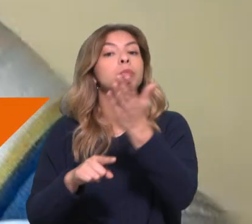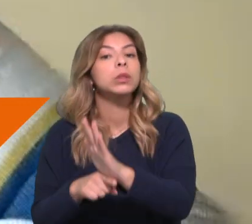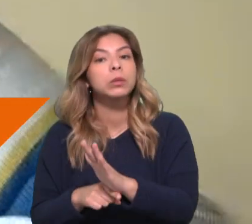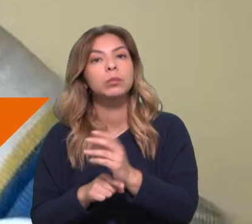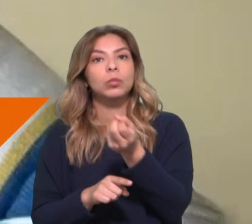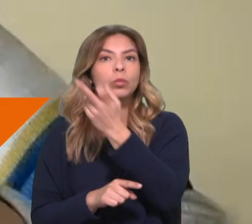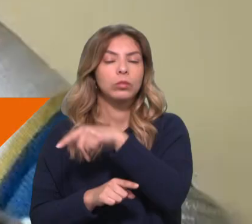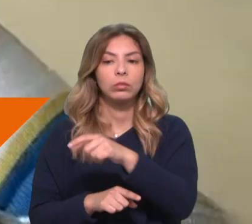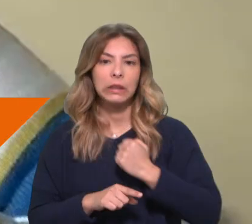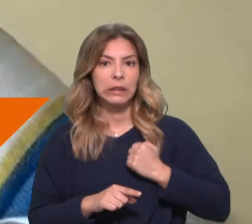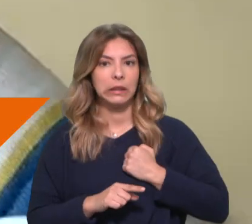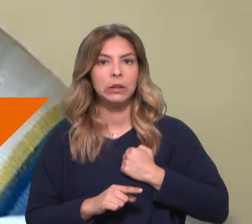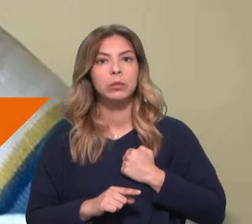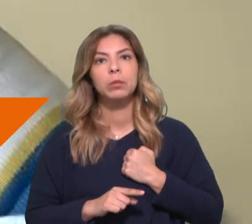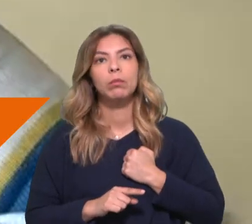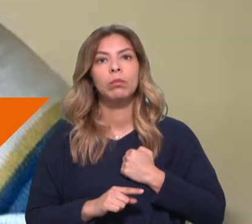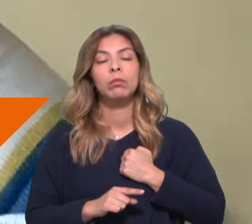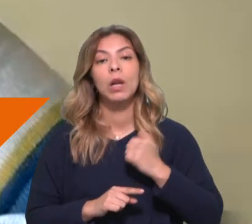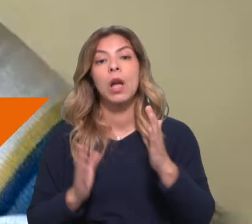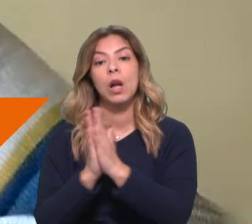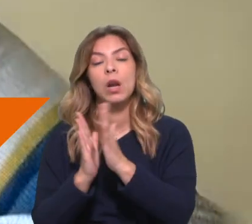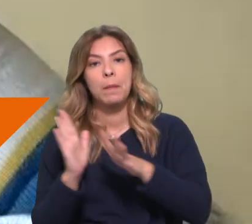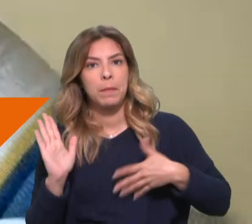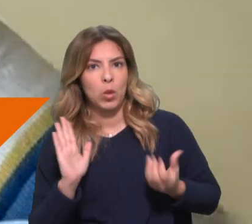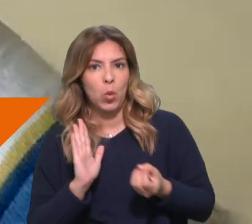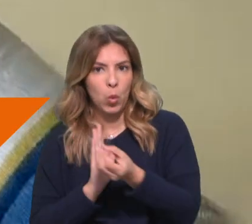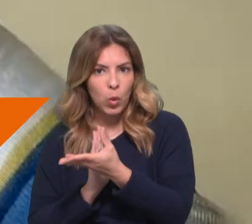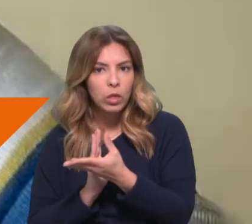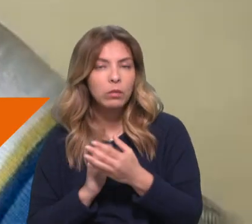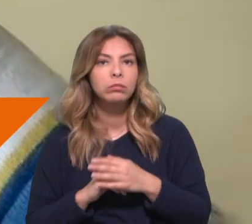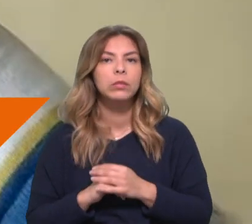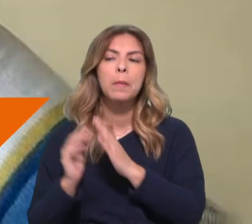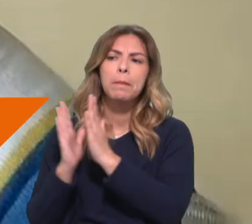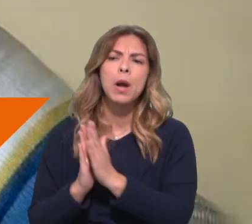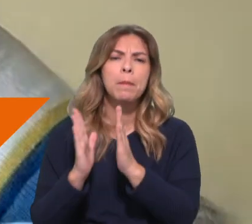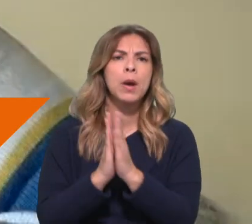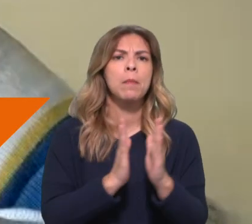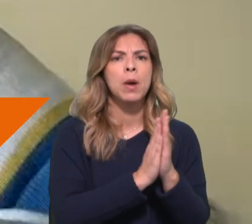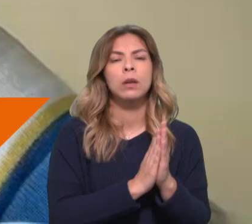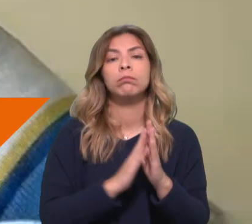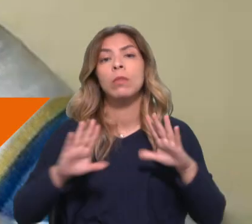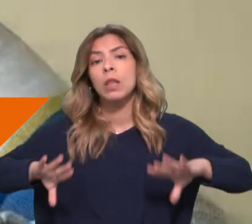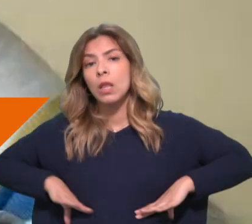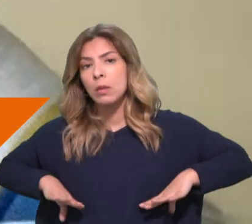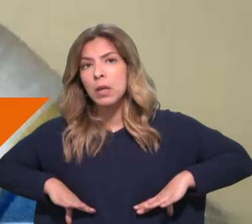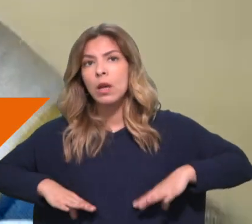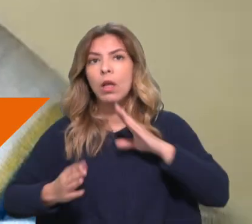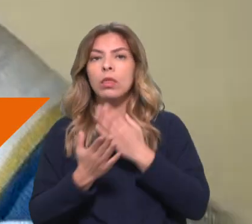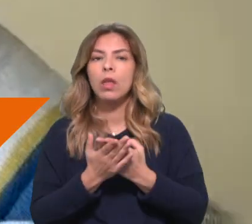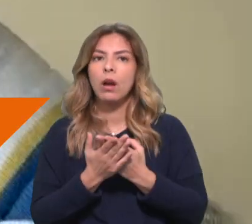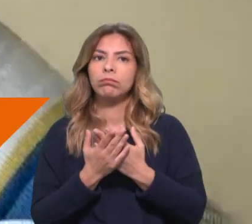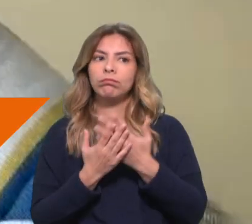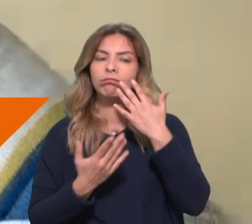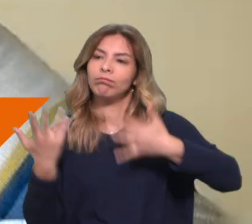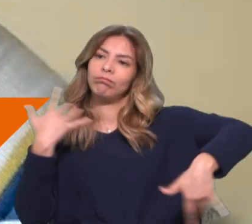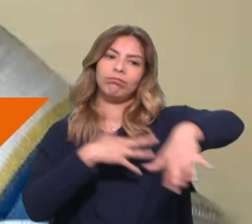passado sábado à Igreja da Misericórdia, e que tudo junto faz com que Santa Maria da Feira seja um palco vivo. E quando